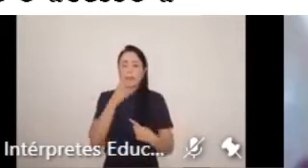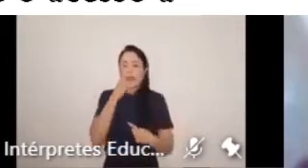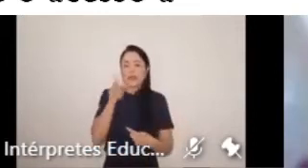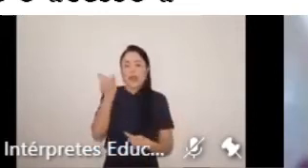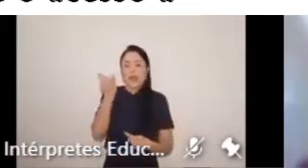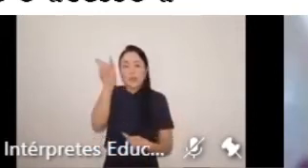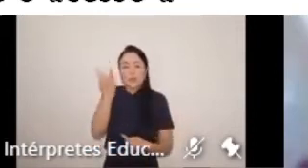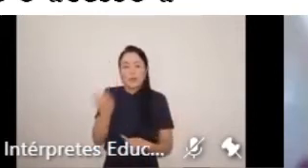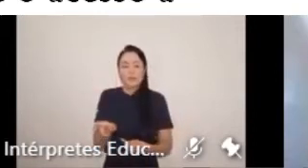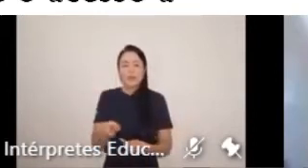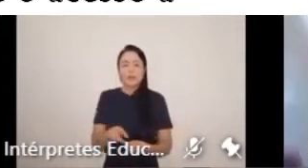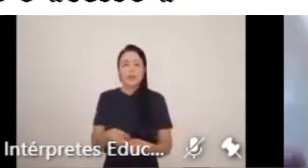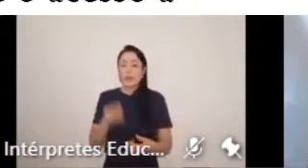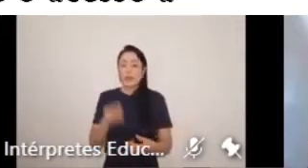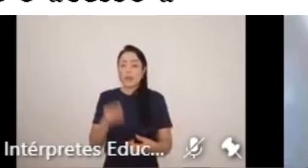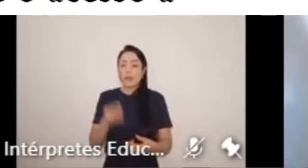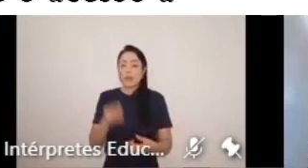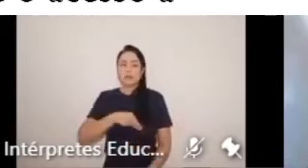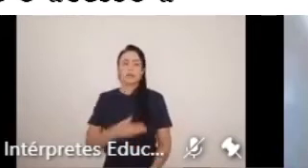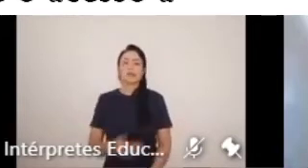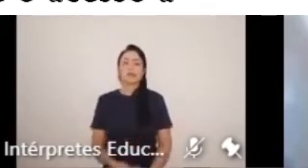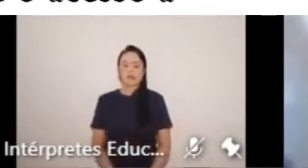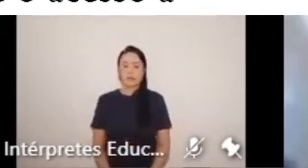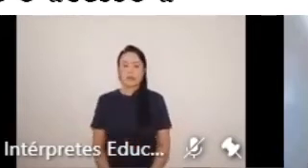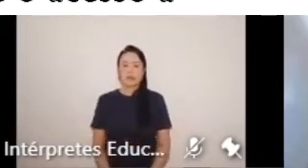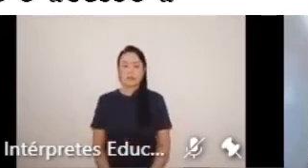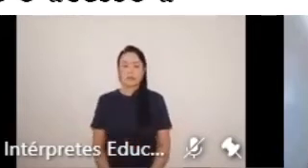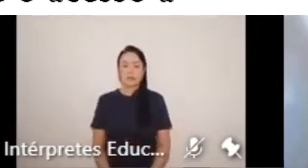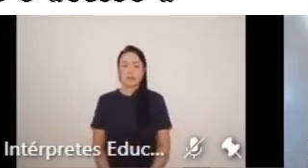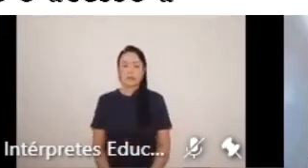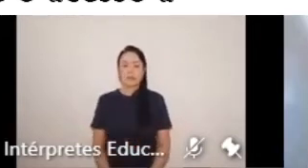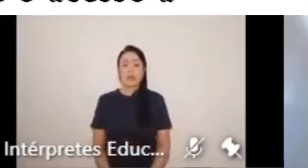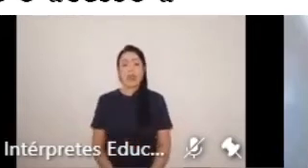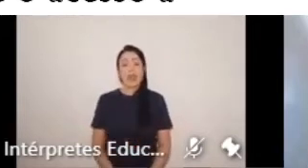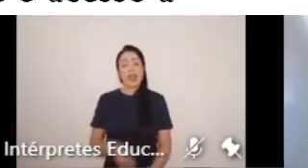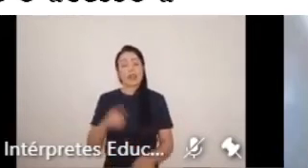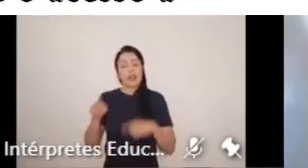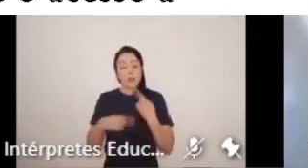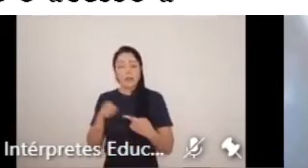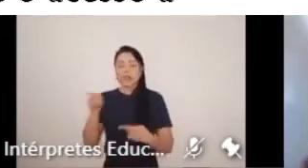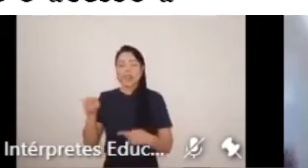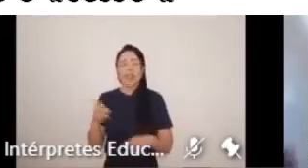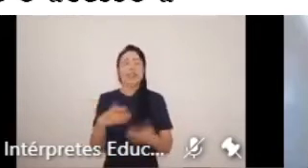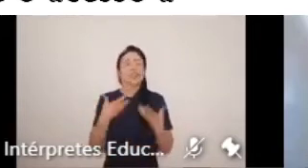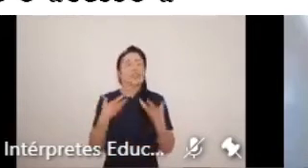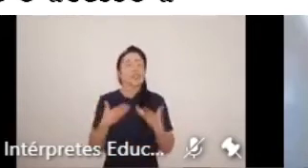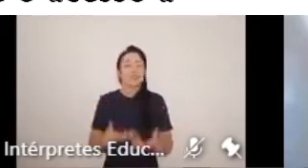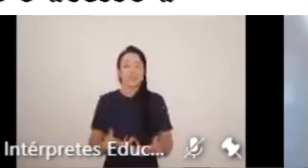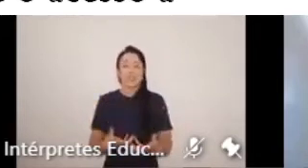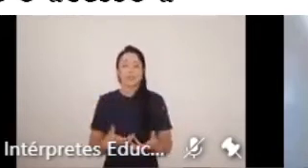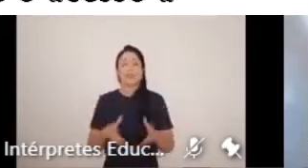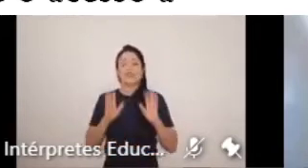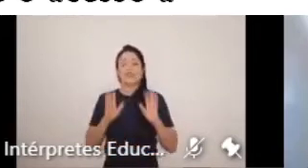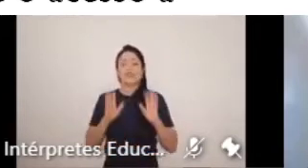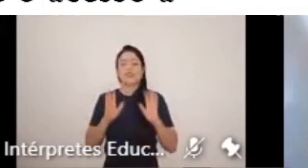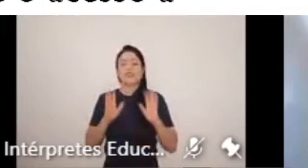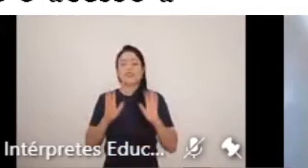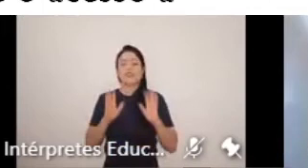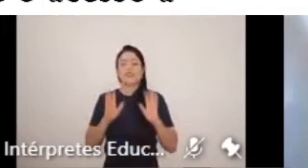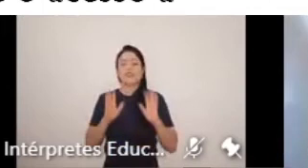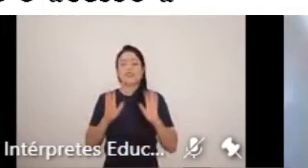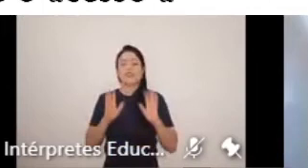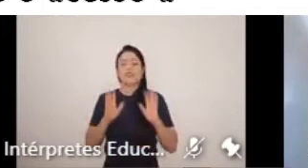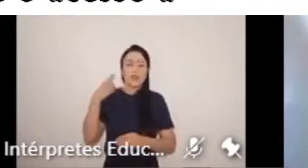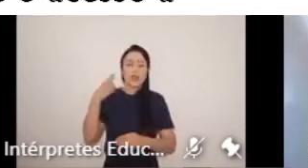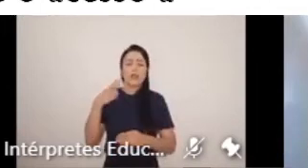cidadão desiste. E quando ele bate a porta da defensoria, geralmente ele já bateu em outras tantas portas. Ele bate a